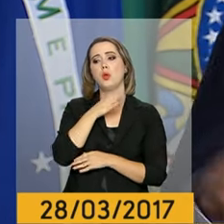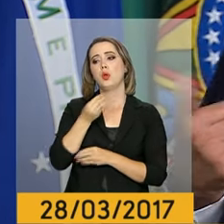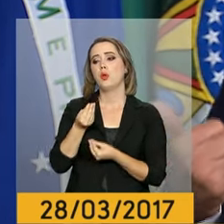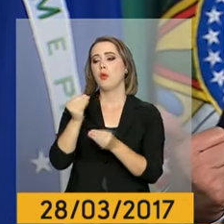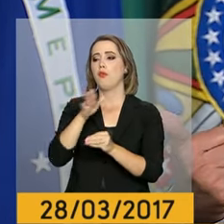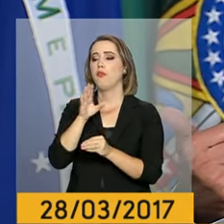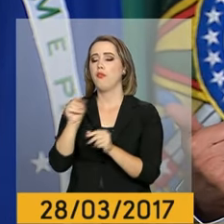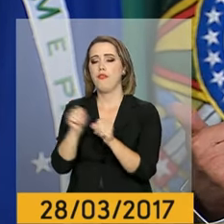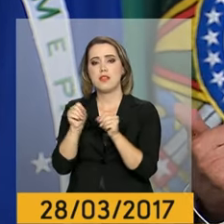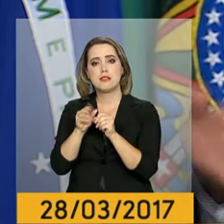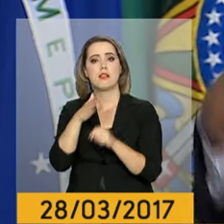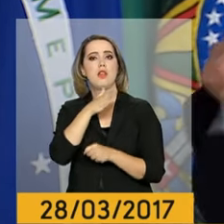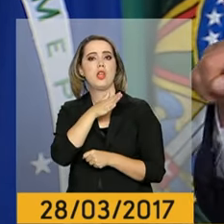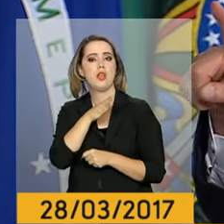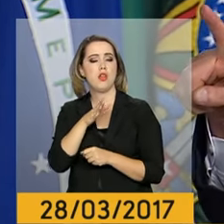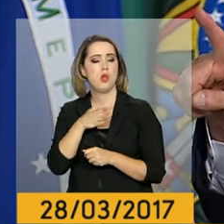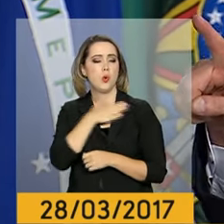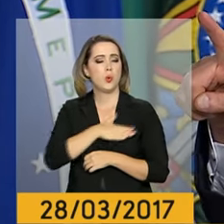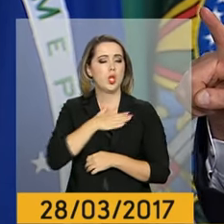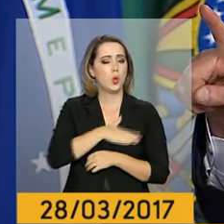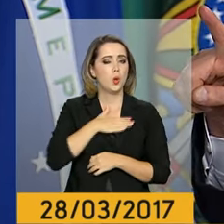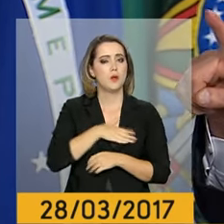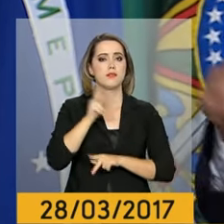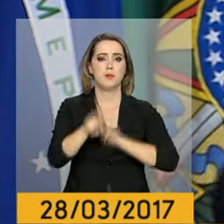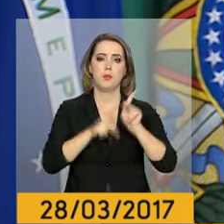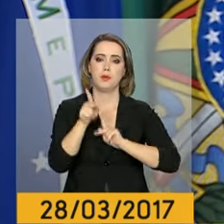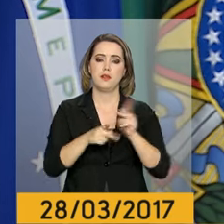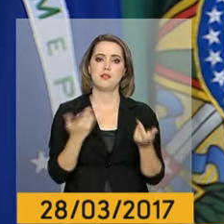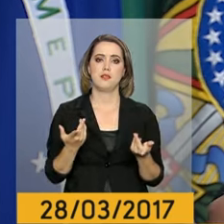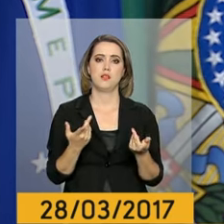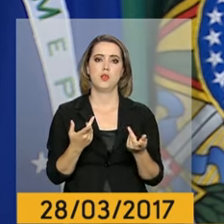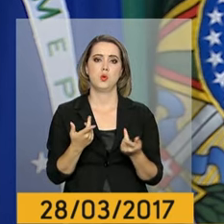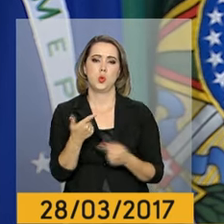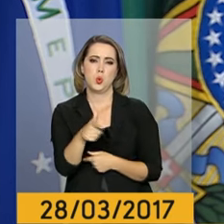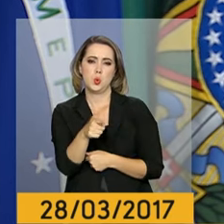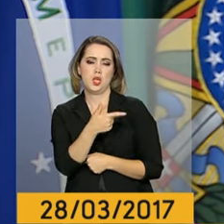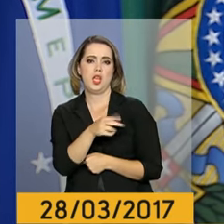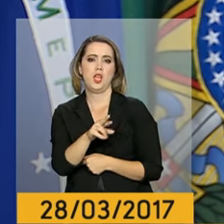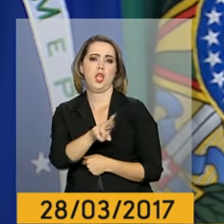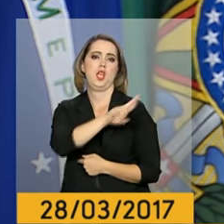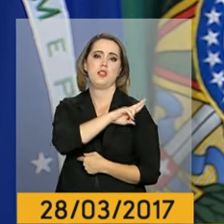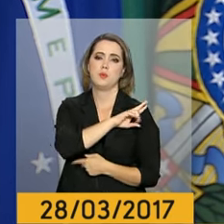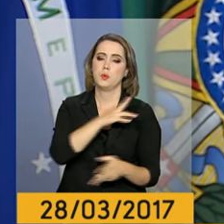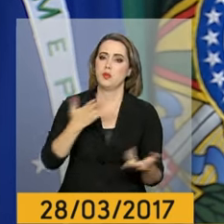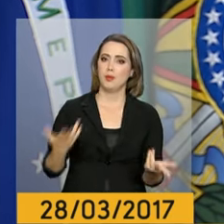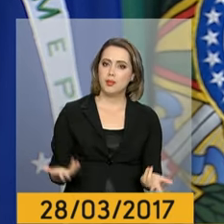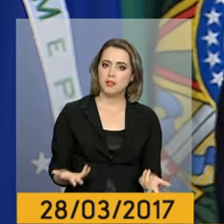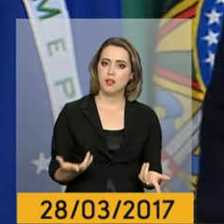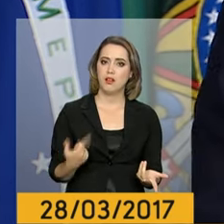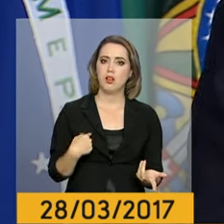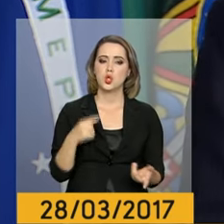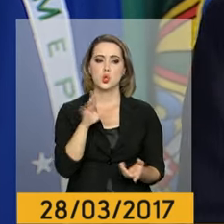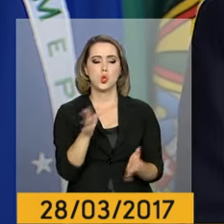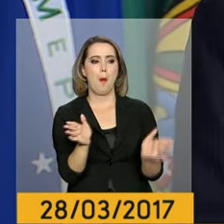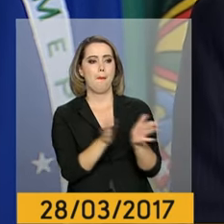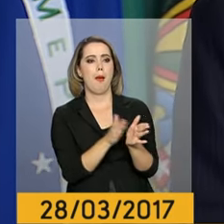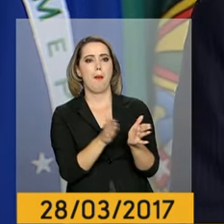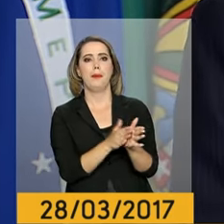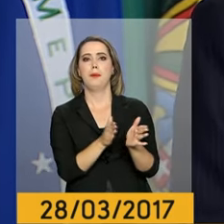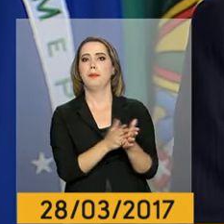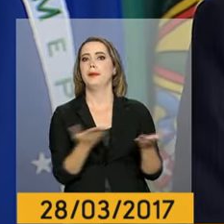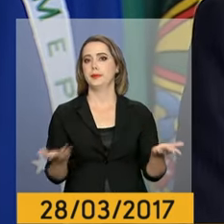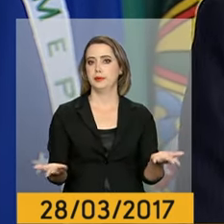populista é aquela medida irresponsável é aquela que tem um significado de aplauso imediato